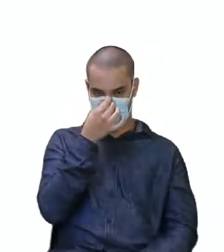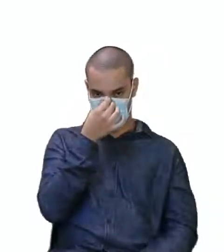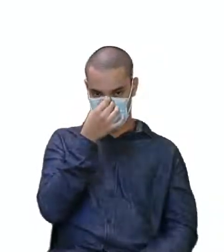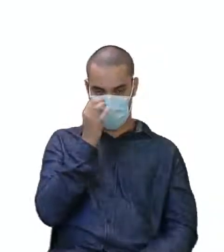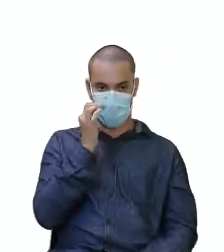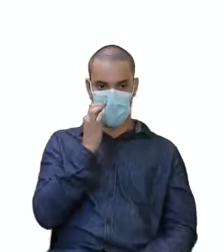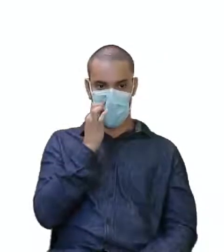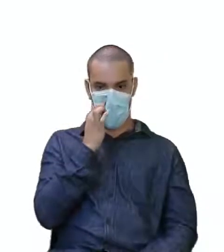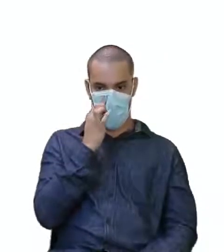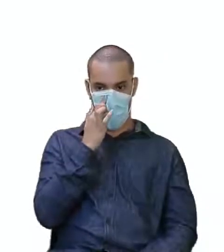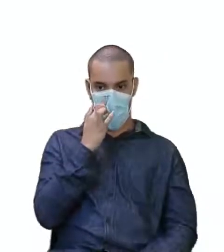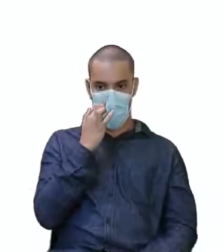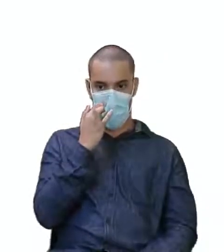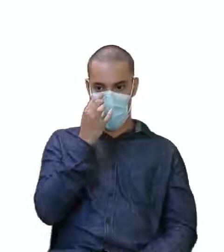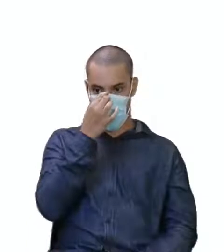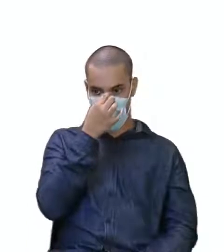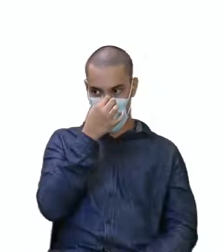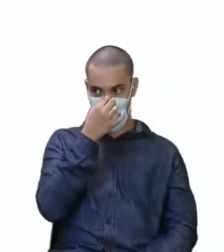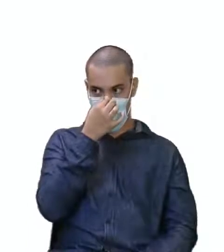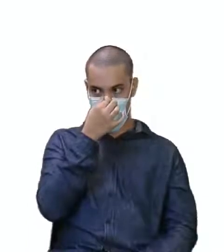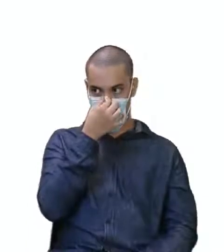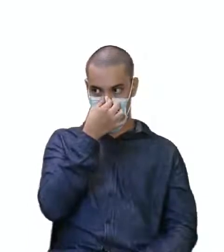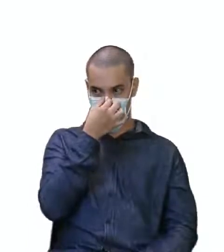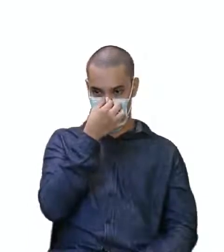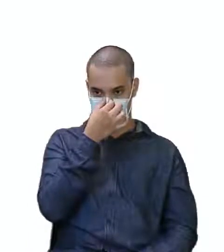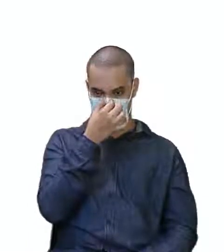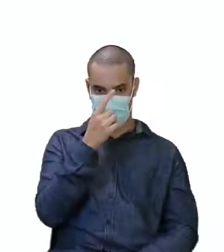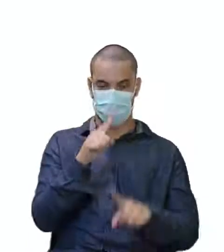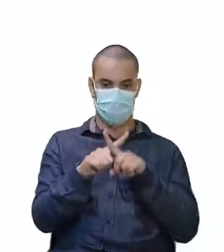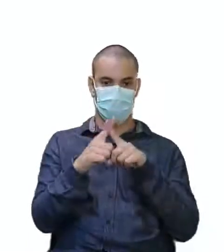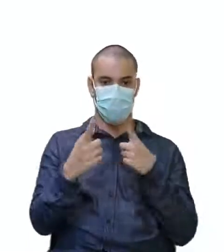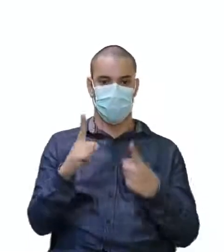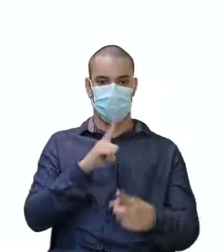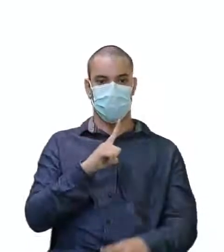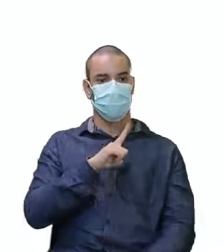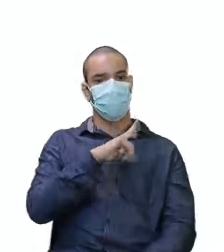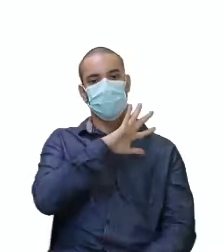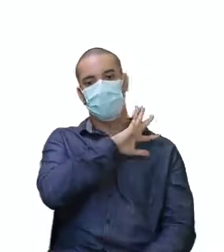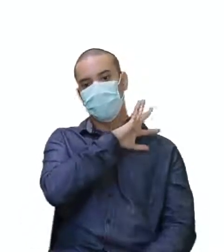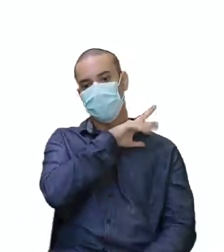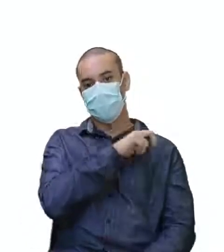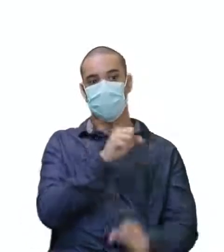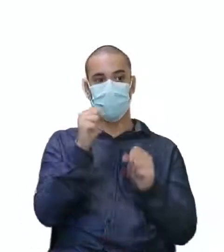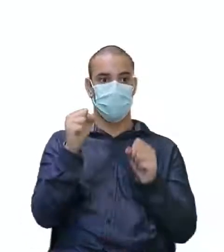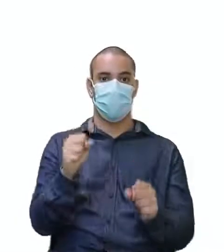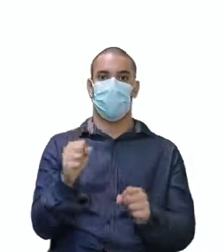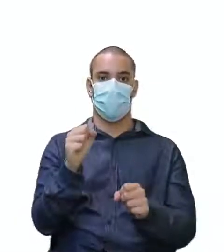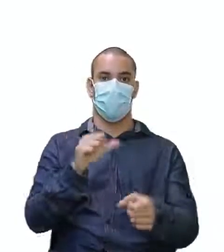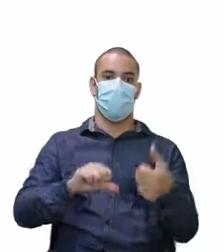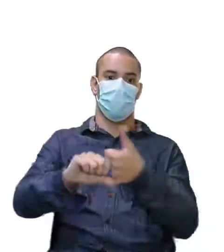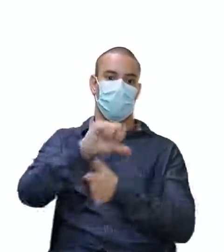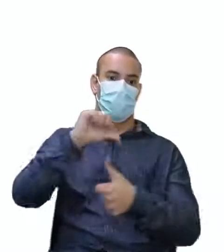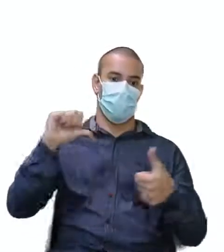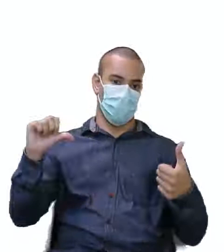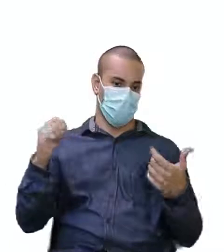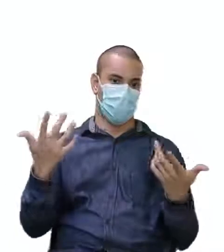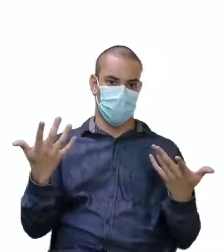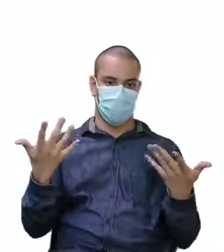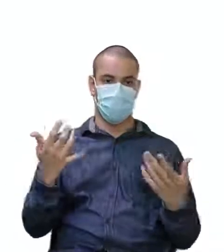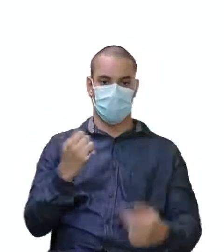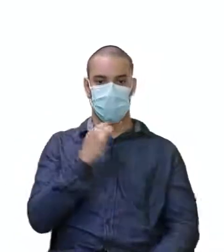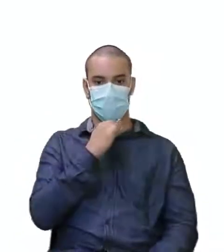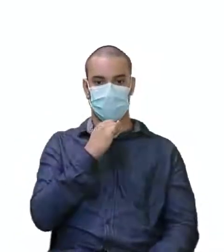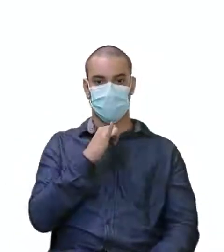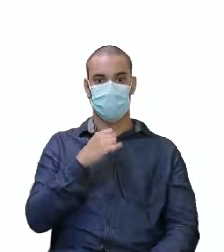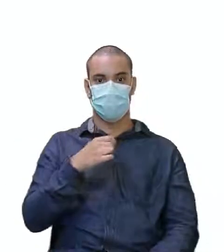ela tem um grande porte. Porém, existem animais de grande porte que podem servir de alimentos para animais de menor porte, porte físico. Por exemplo,